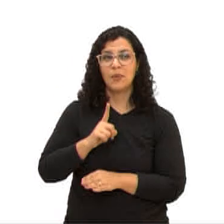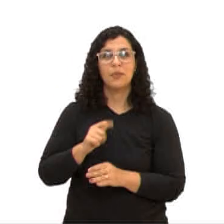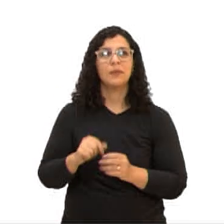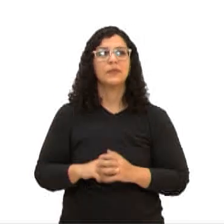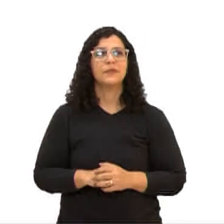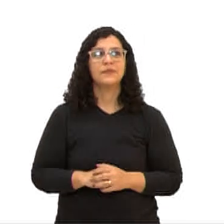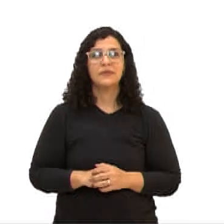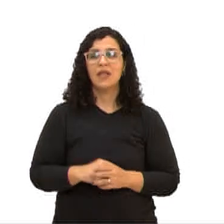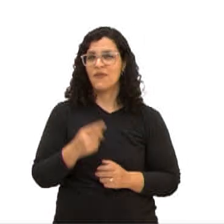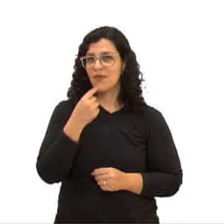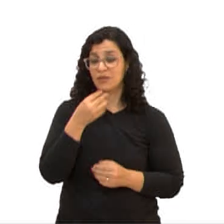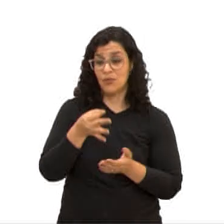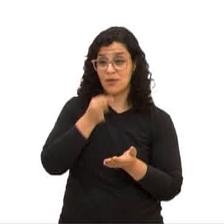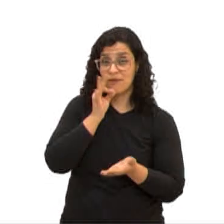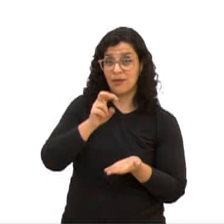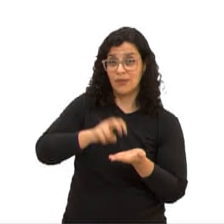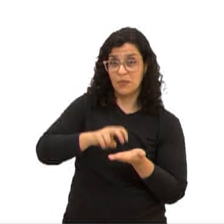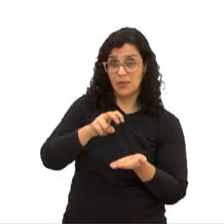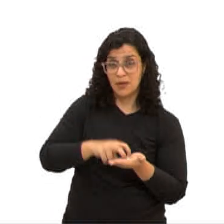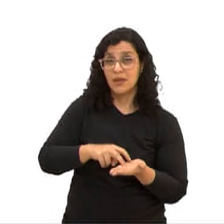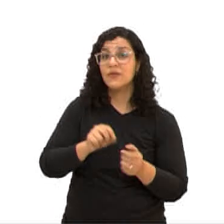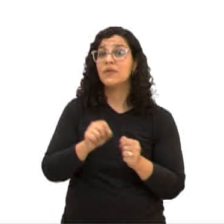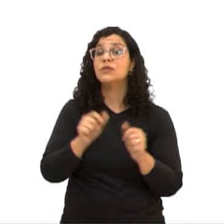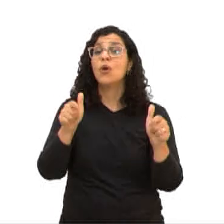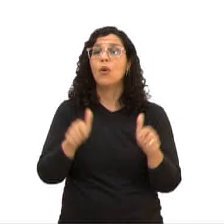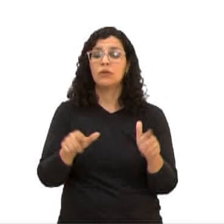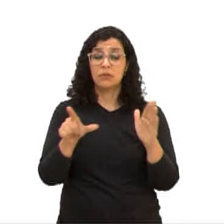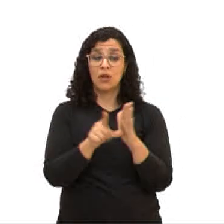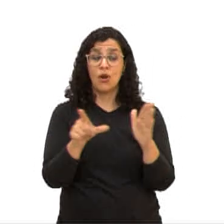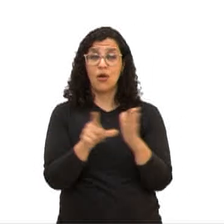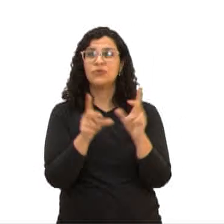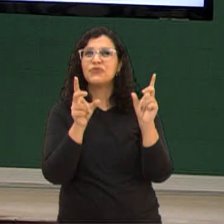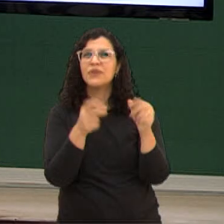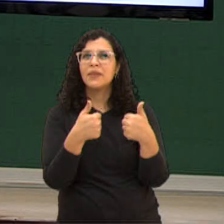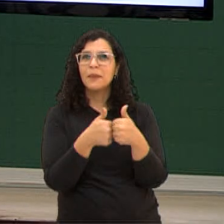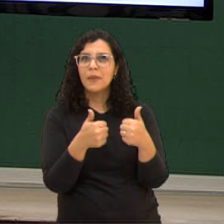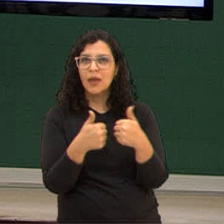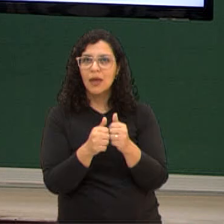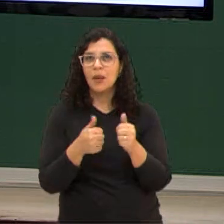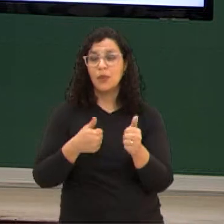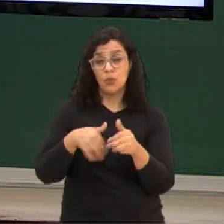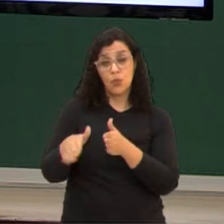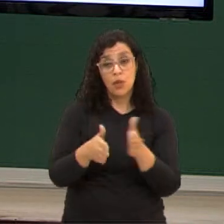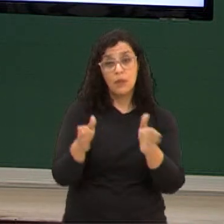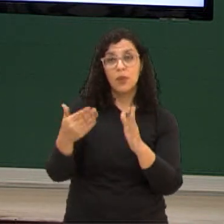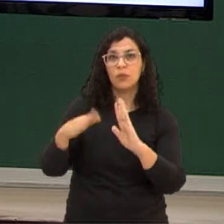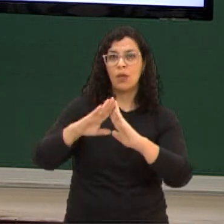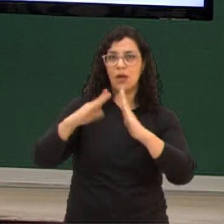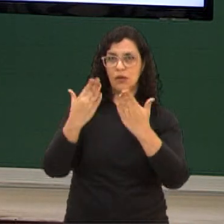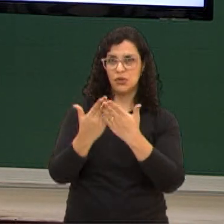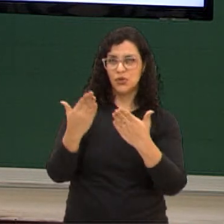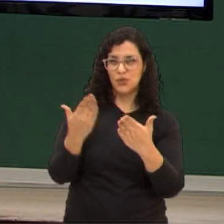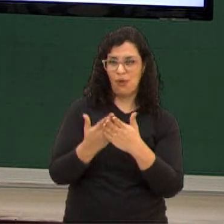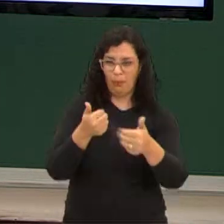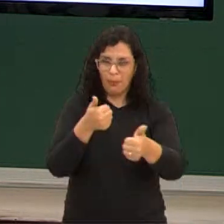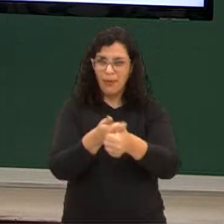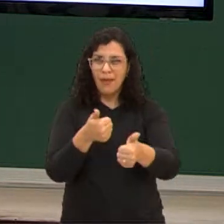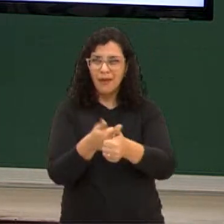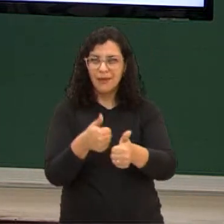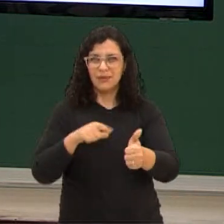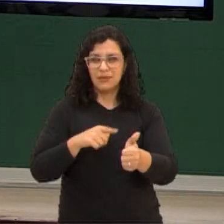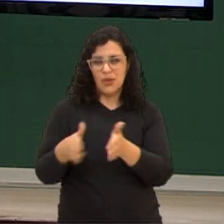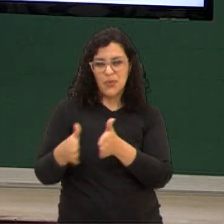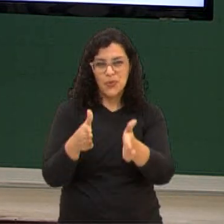de casa. Então, ela toma café, desayuno, numa panificadora ao caminho da escola, né? Uma panificadora que fica no